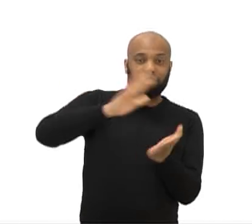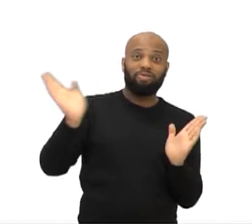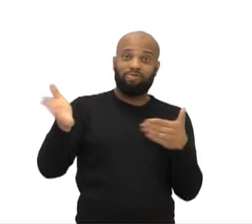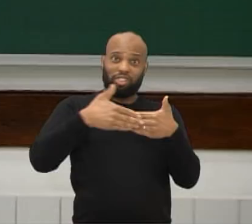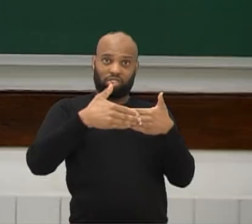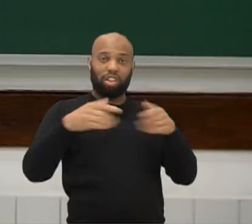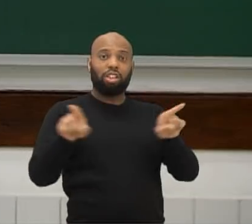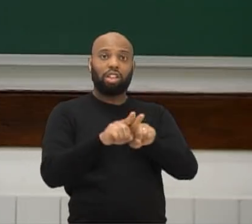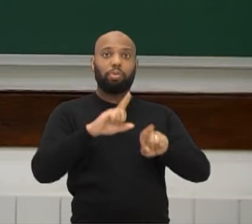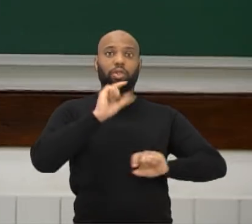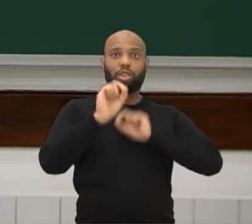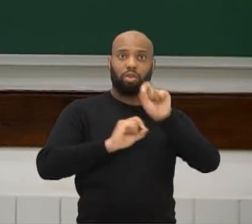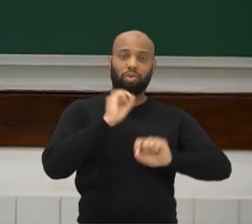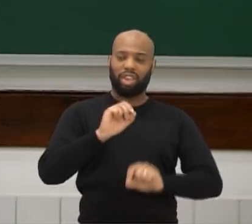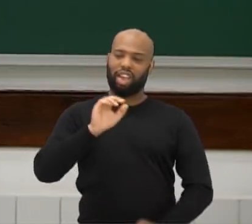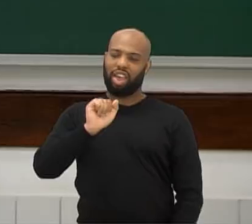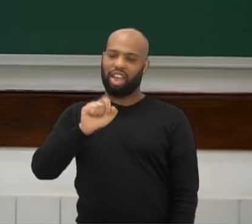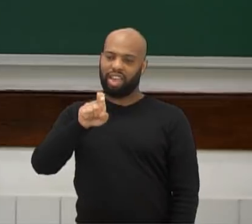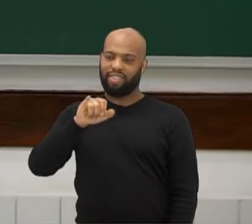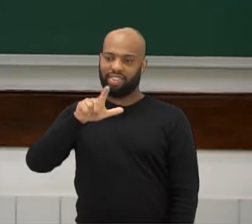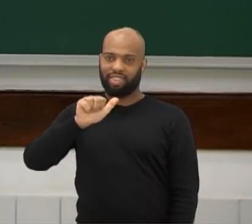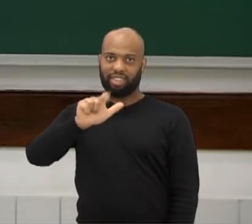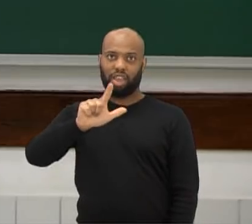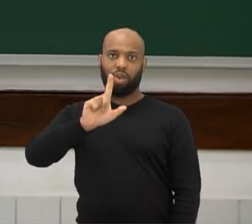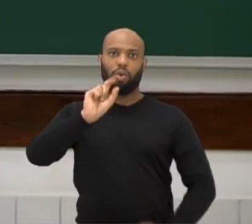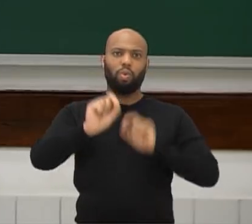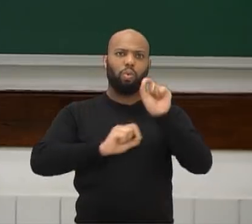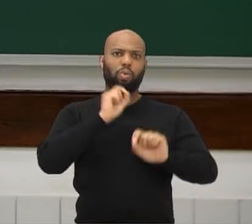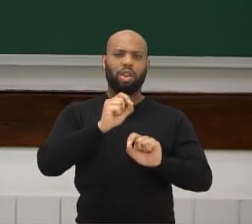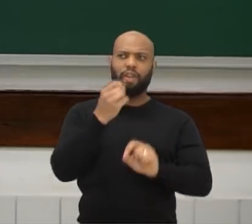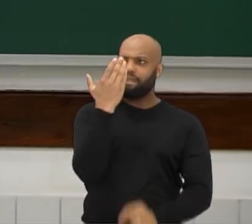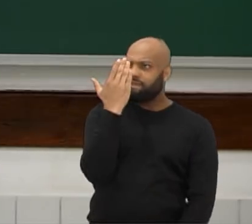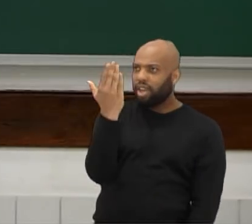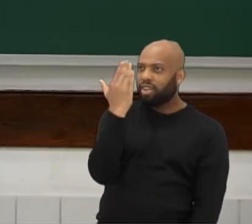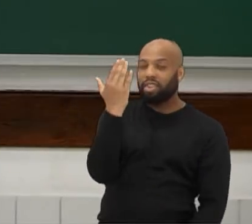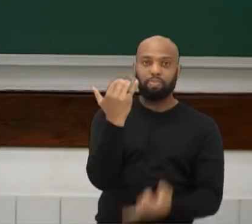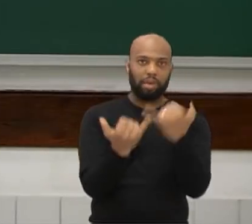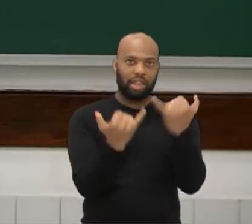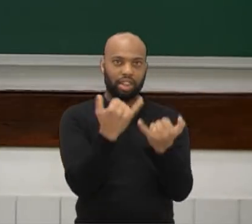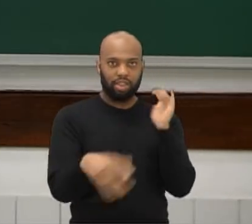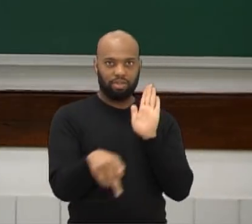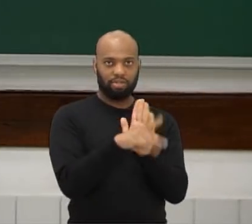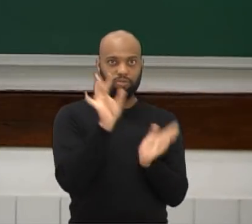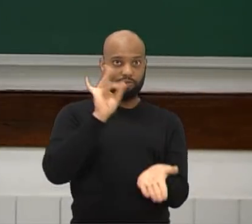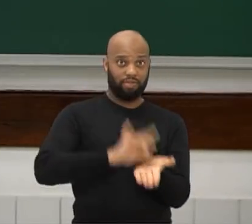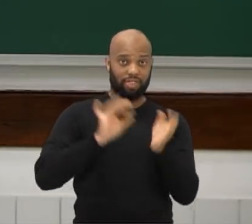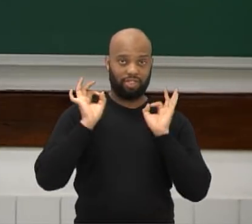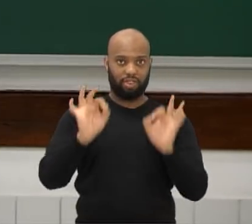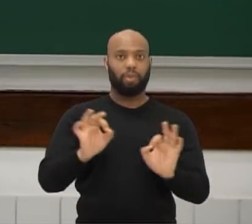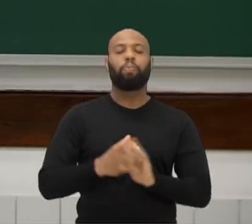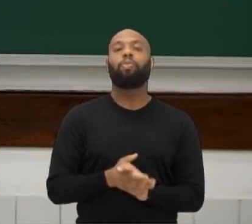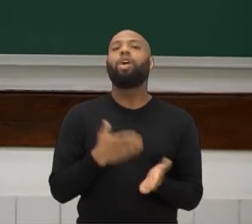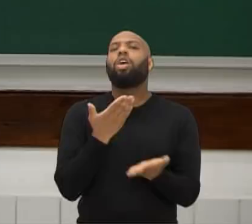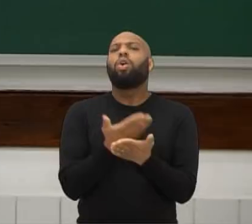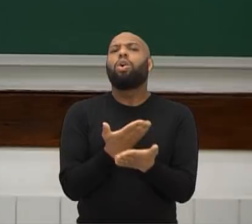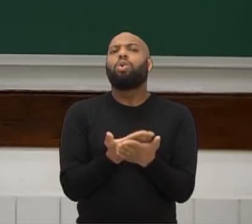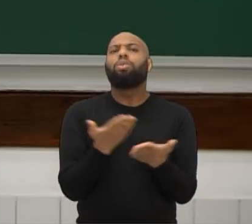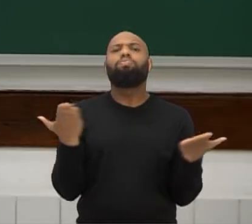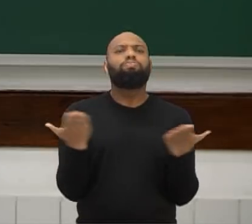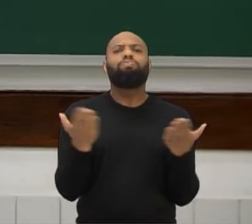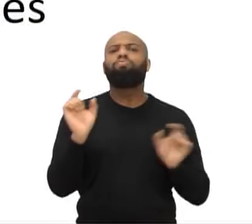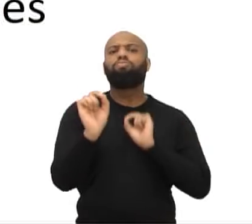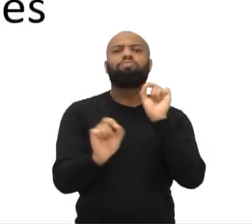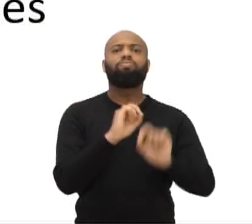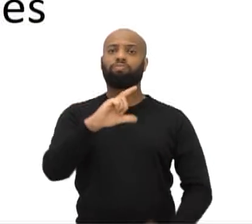reflexão ou axial. Então, que é aquela que é o reflexo ali da imagem original. Na aula de hoje, nós